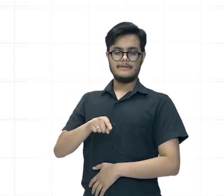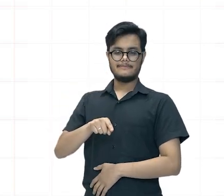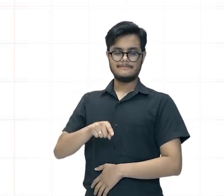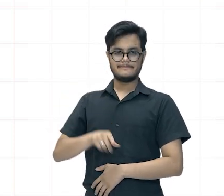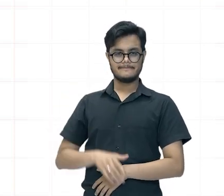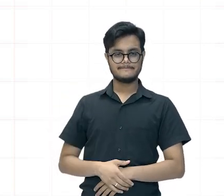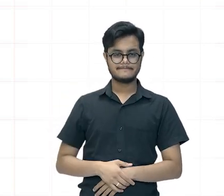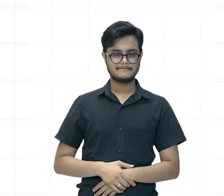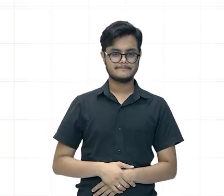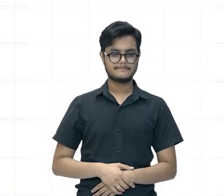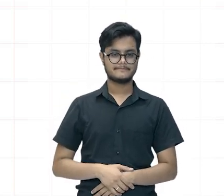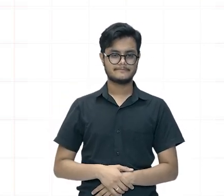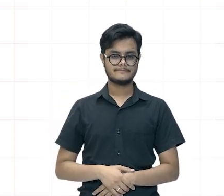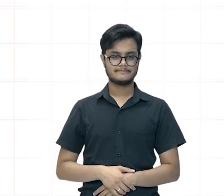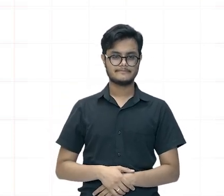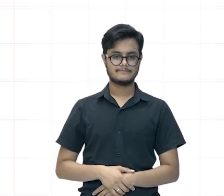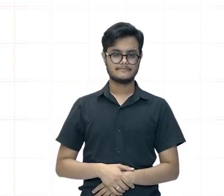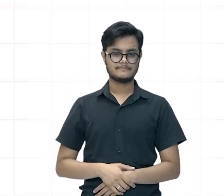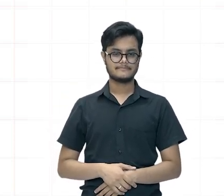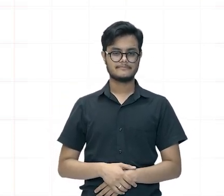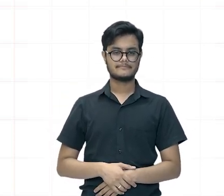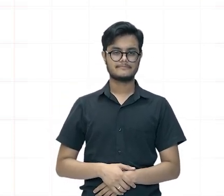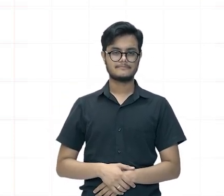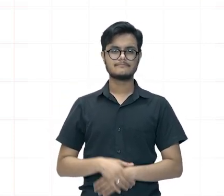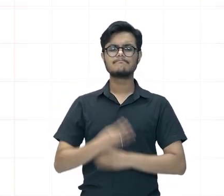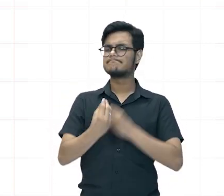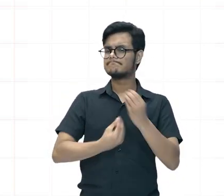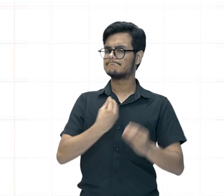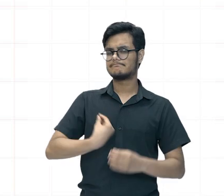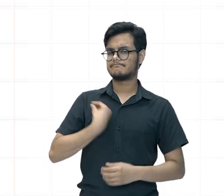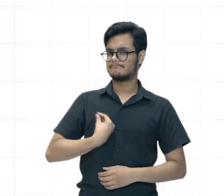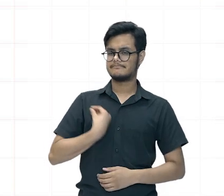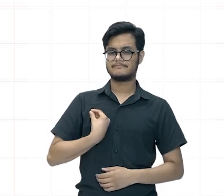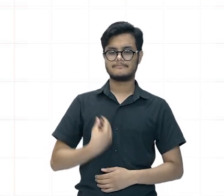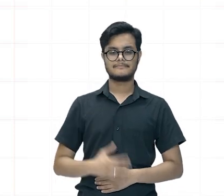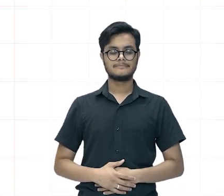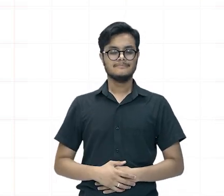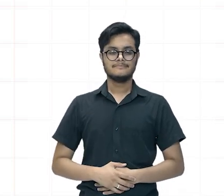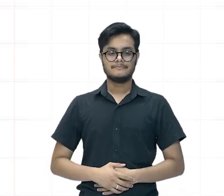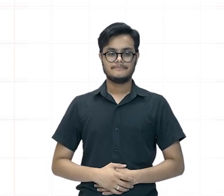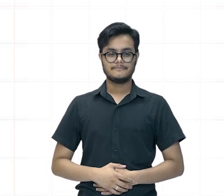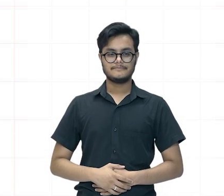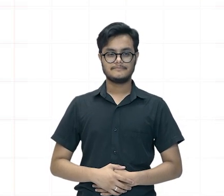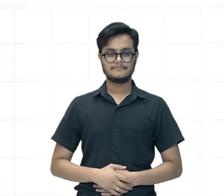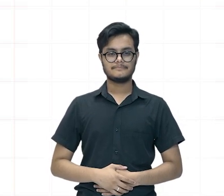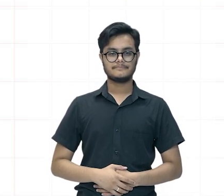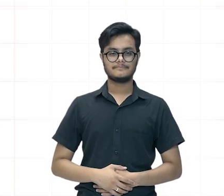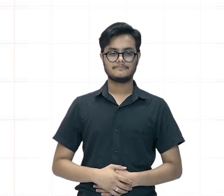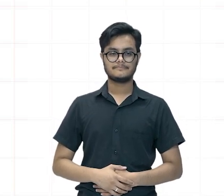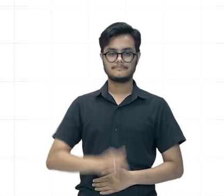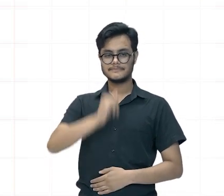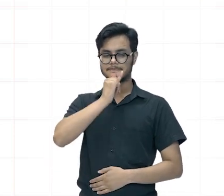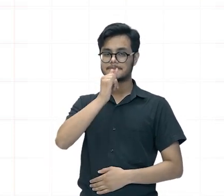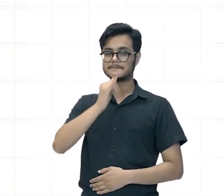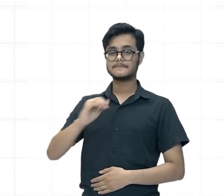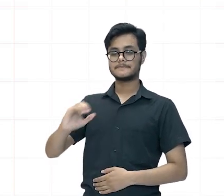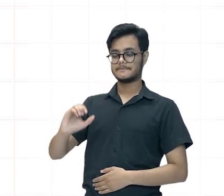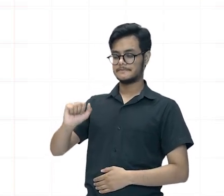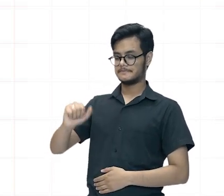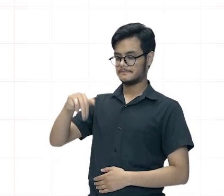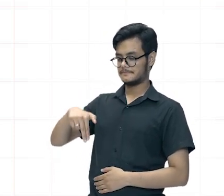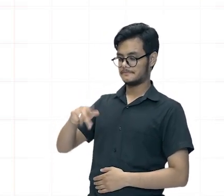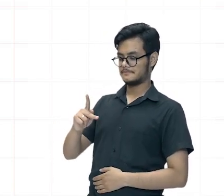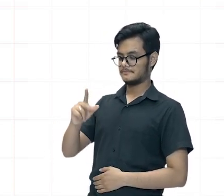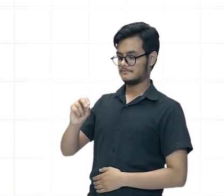a origem social das mulheres determinava, então, o seu cotidiano. Por exemplo, as